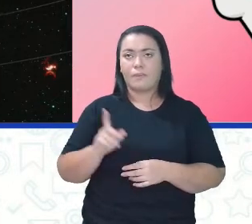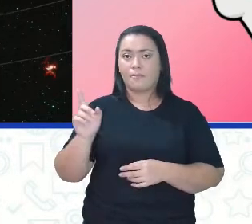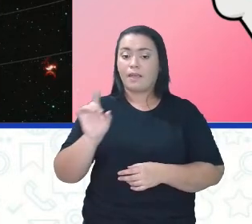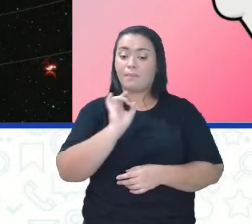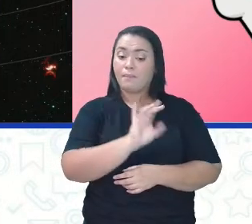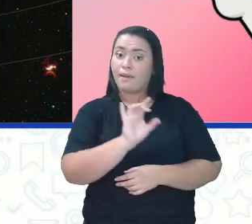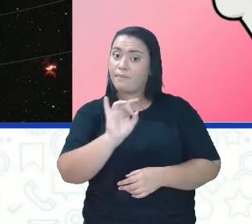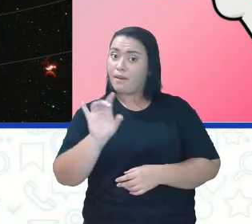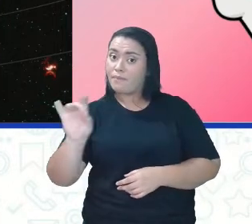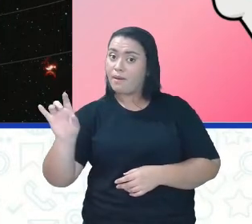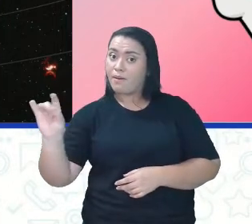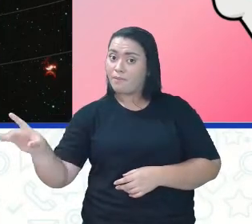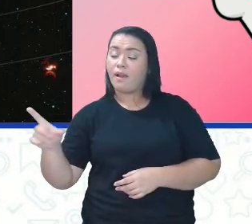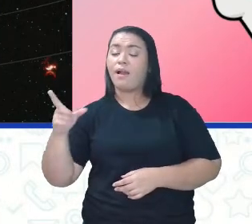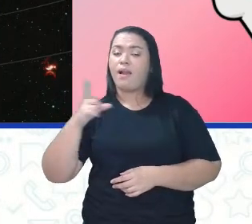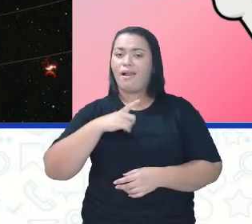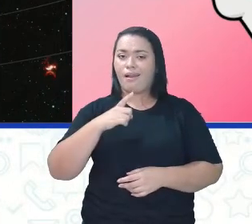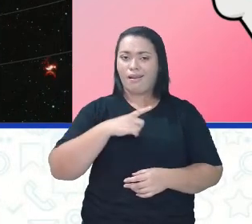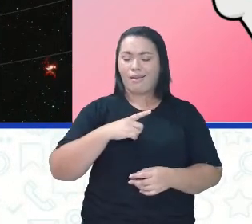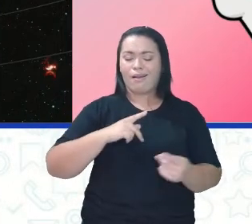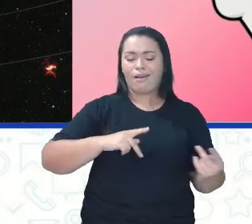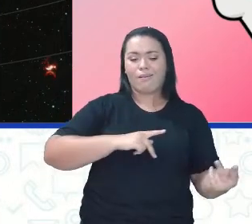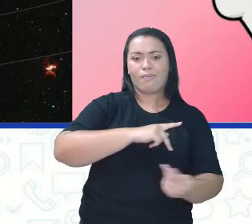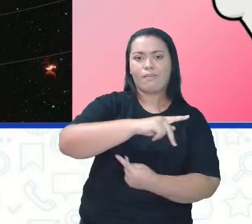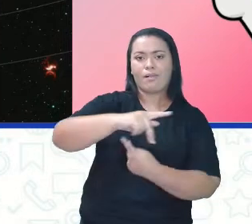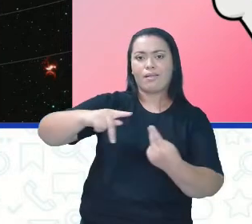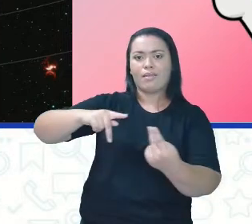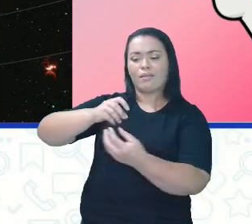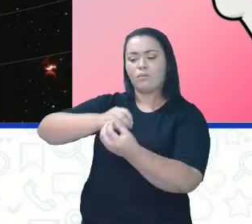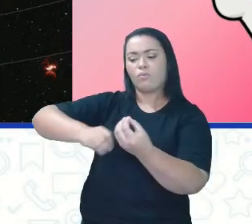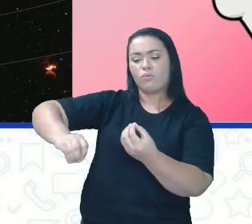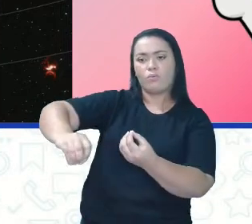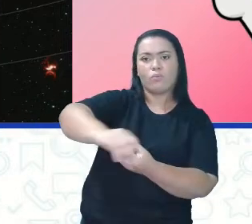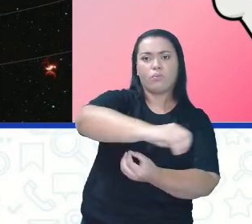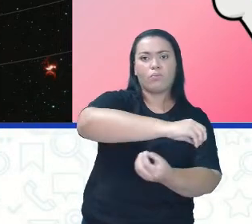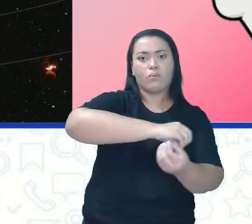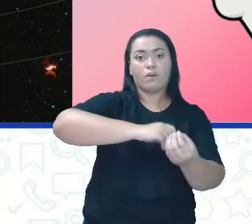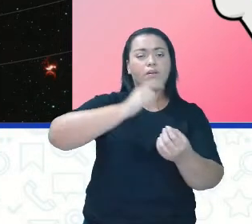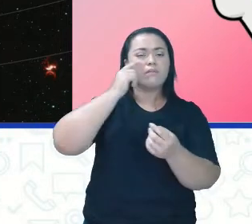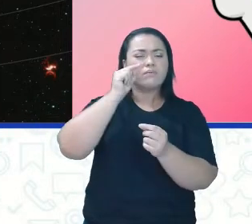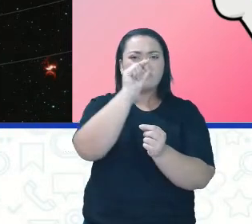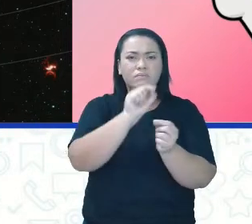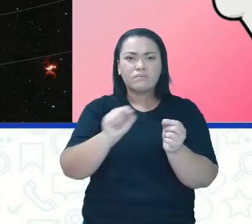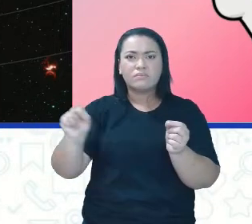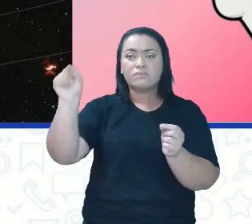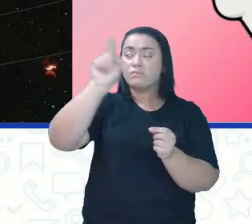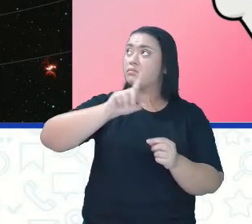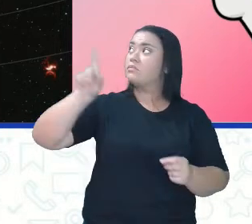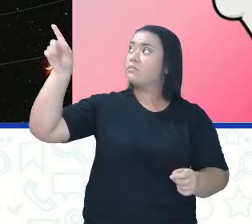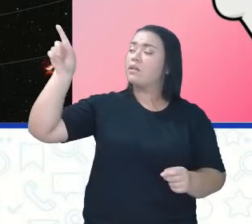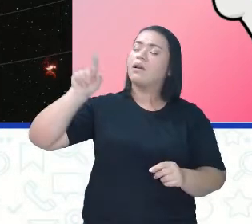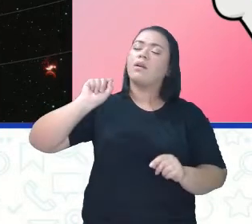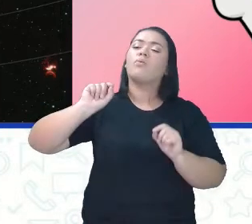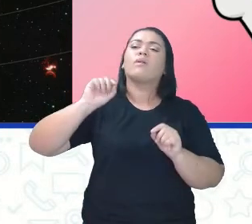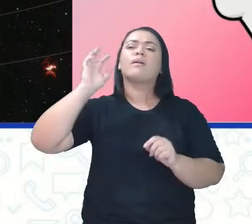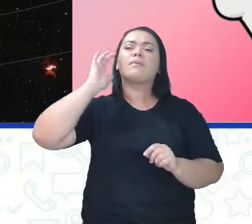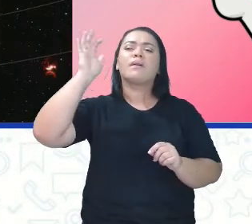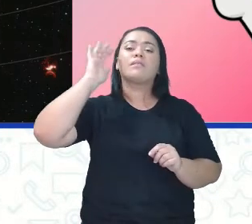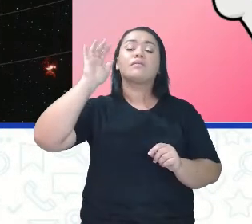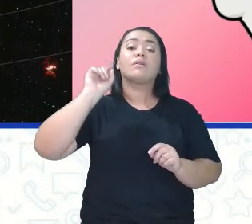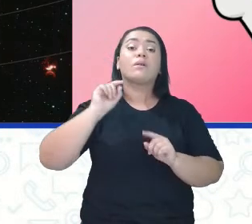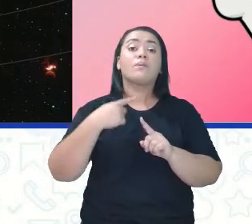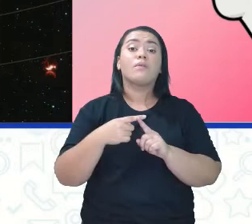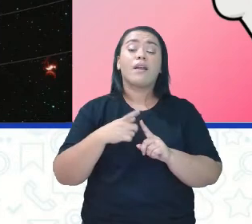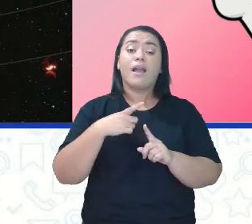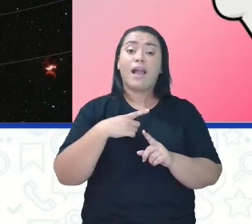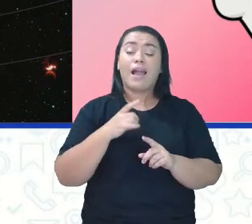desses planetas tem um caminho. Esse risquinho que a gente está vendo aí, ele é imaginário, mas cada um